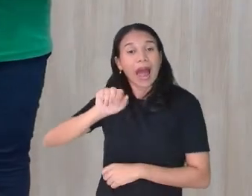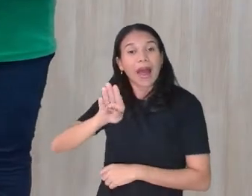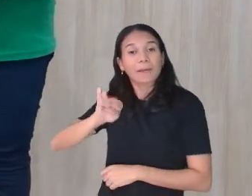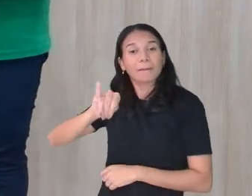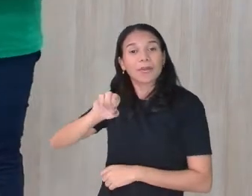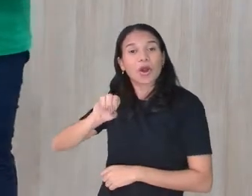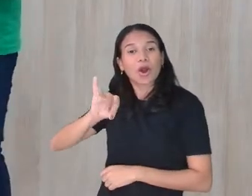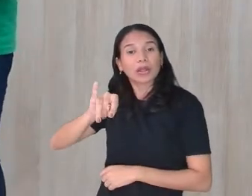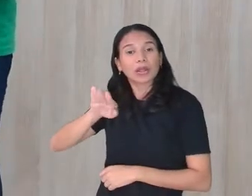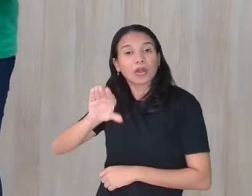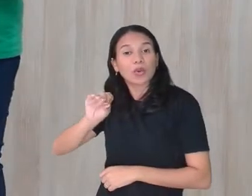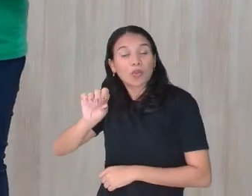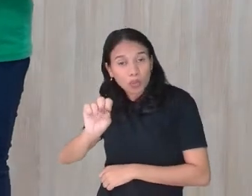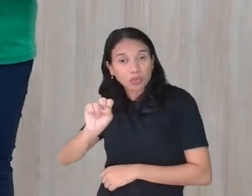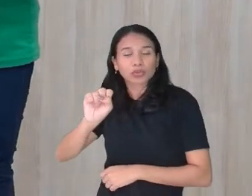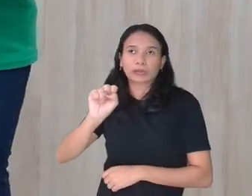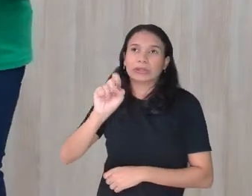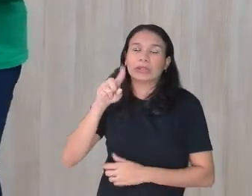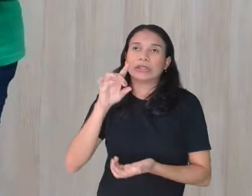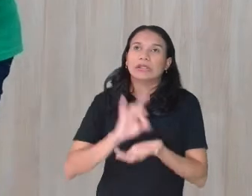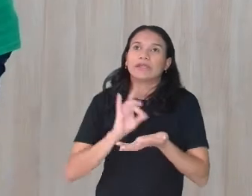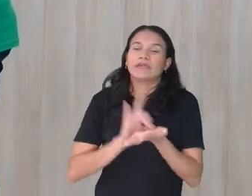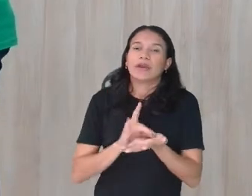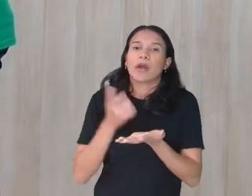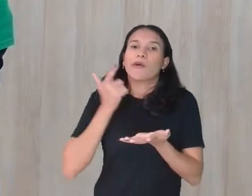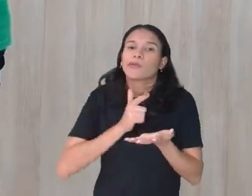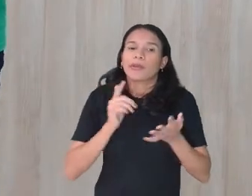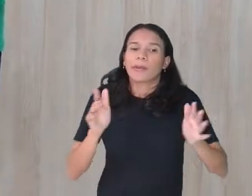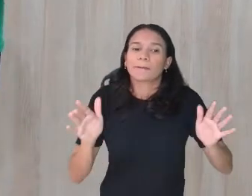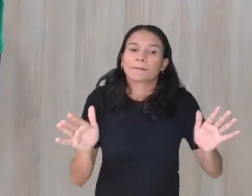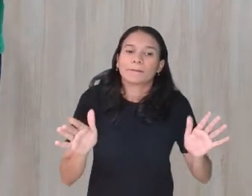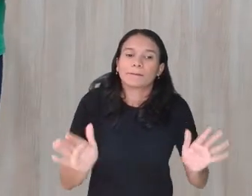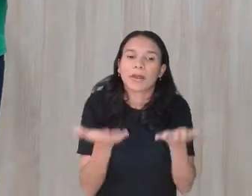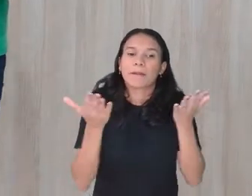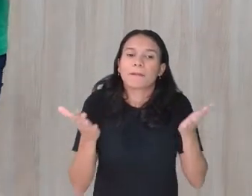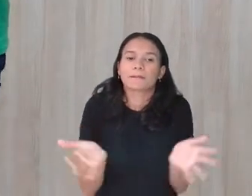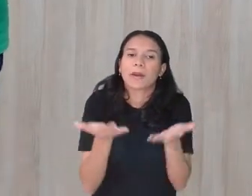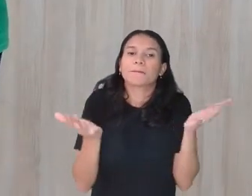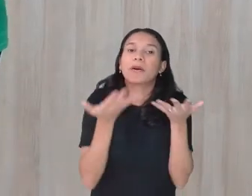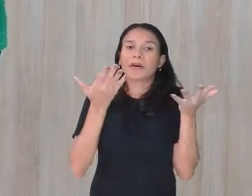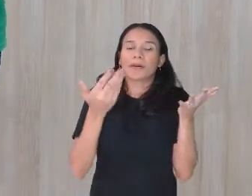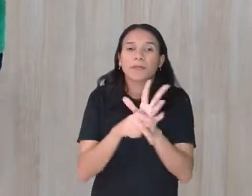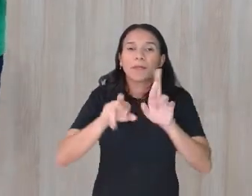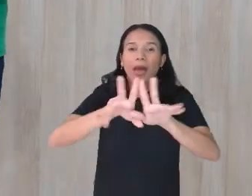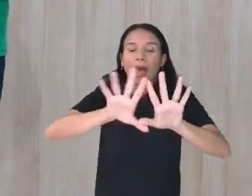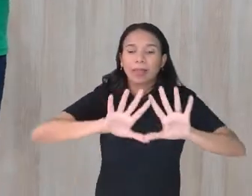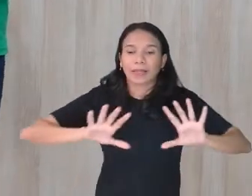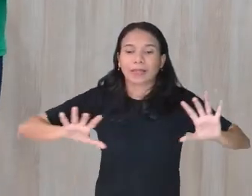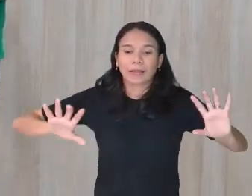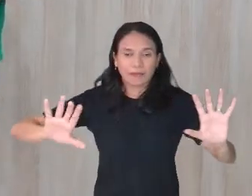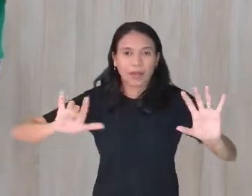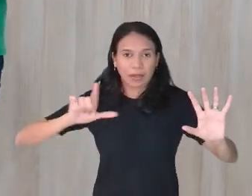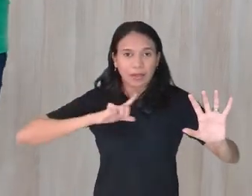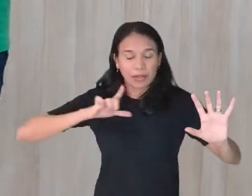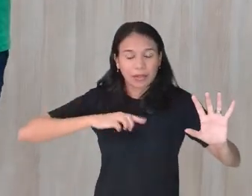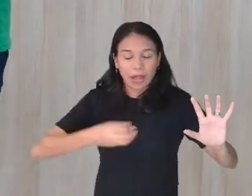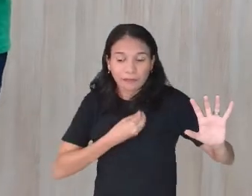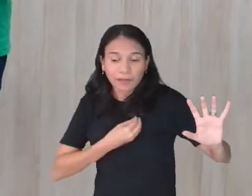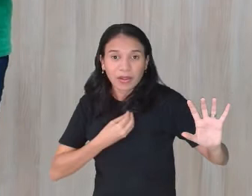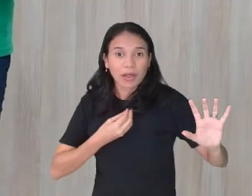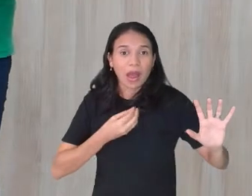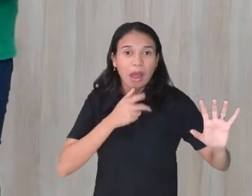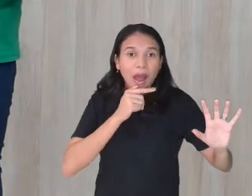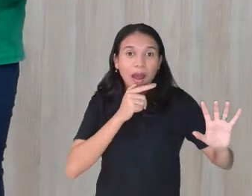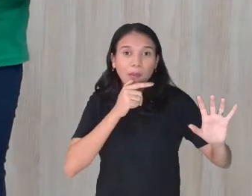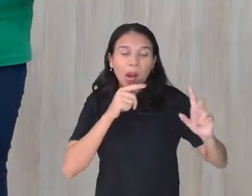eles são, vamos dizer assim, eles conseguem promover essa diferenciação, a presença, a ausência de água,